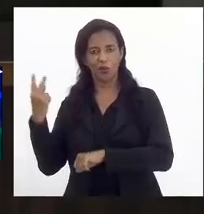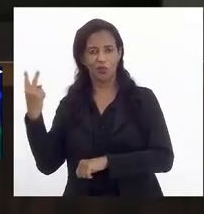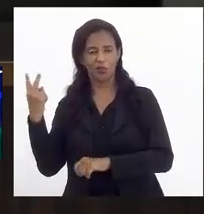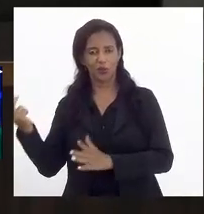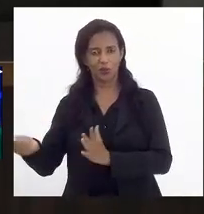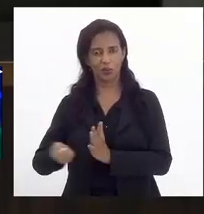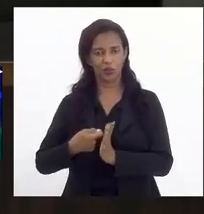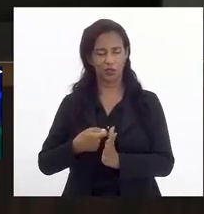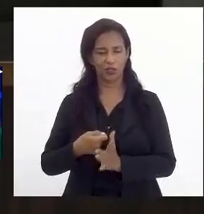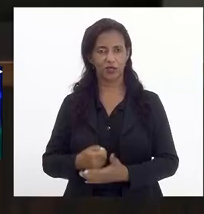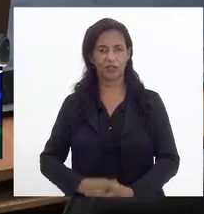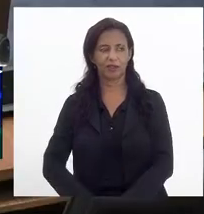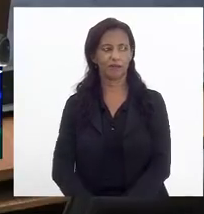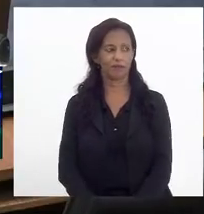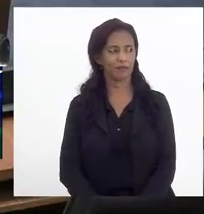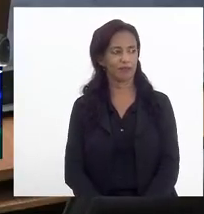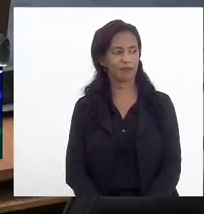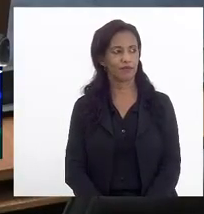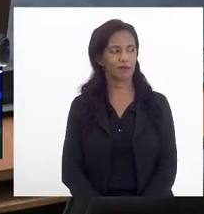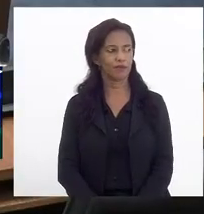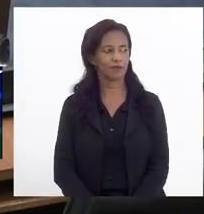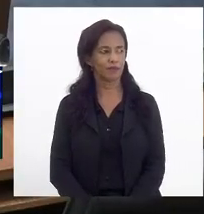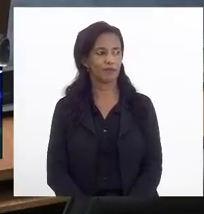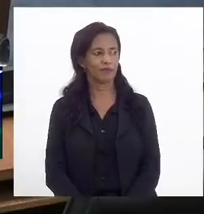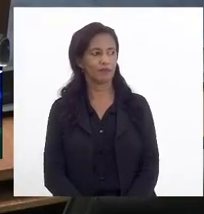inscrito neste expediente inicial